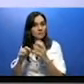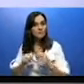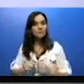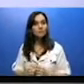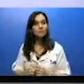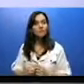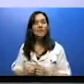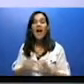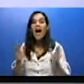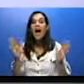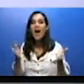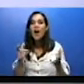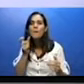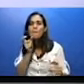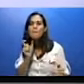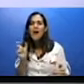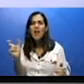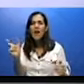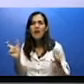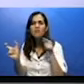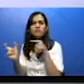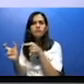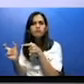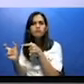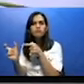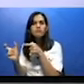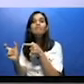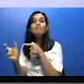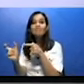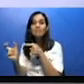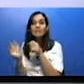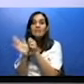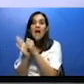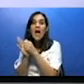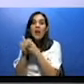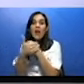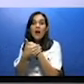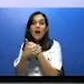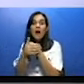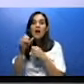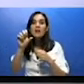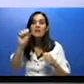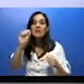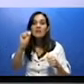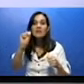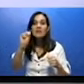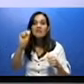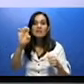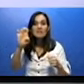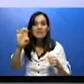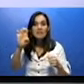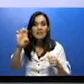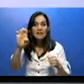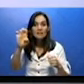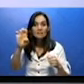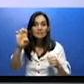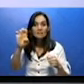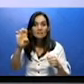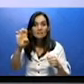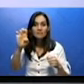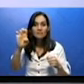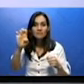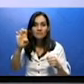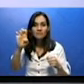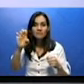aqui eu tenho a palavra segredo palavras segredo quando eu